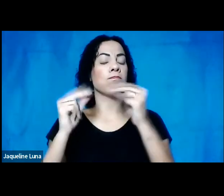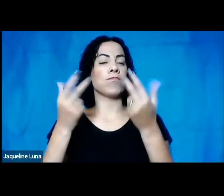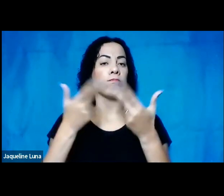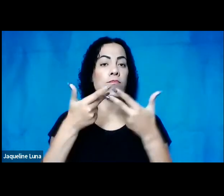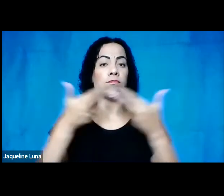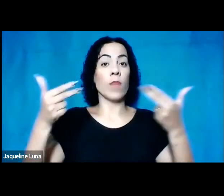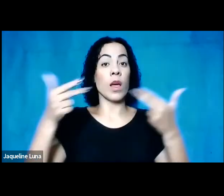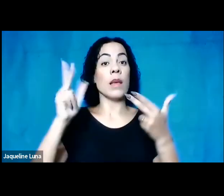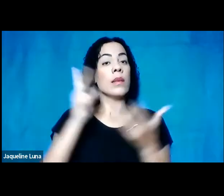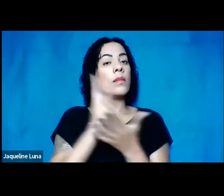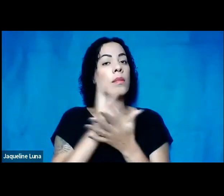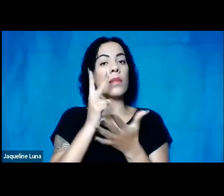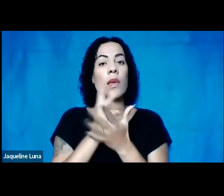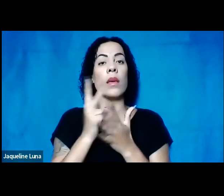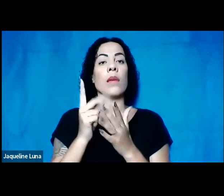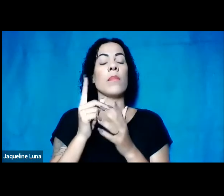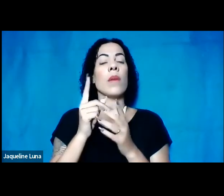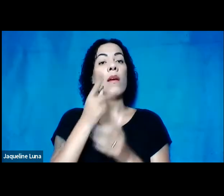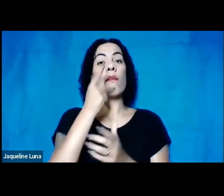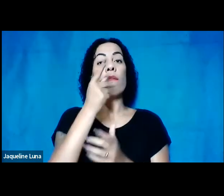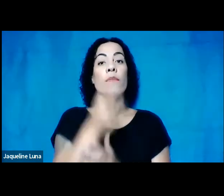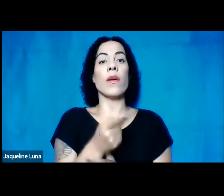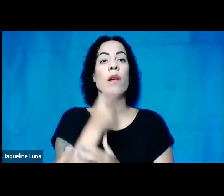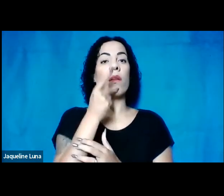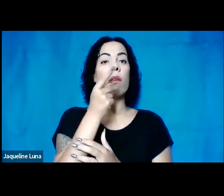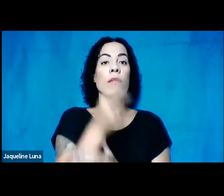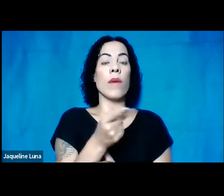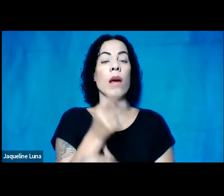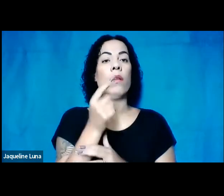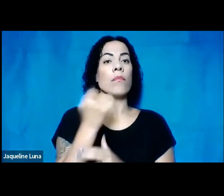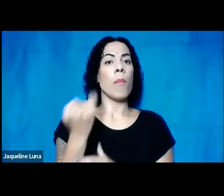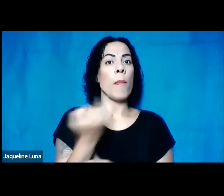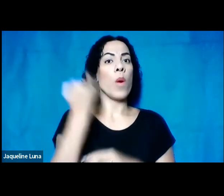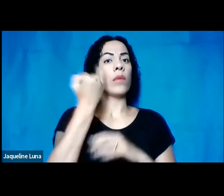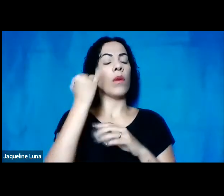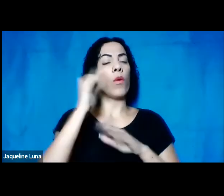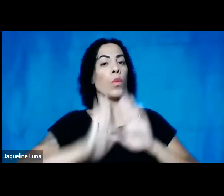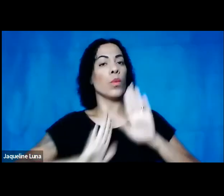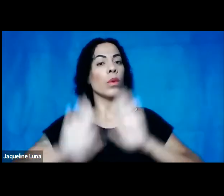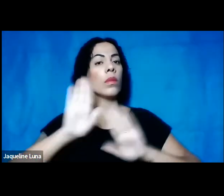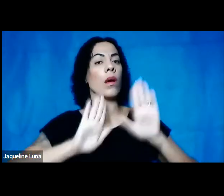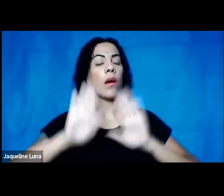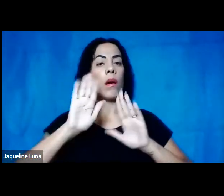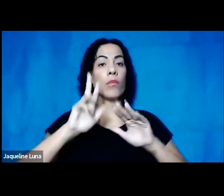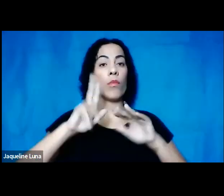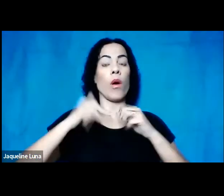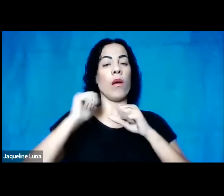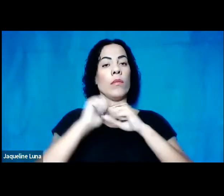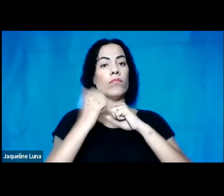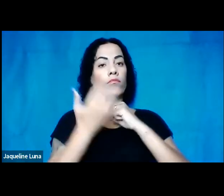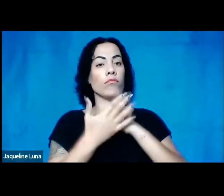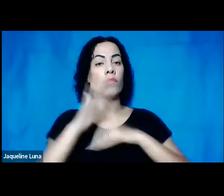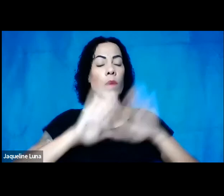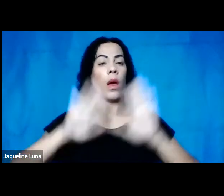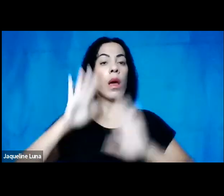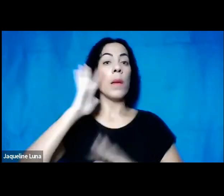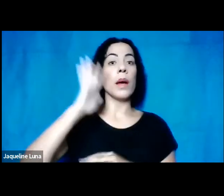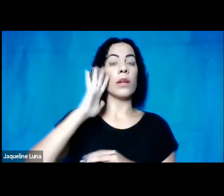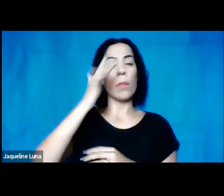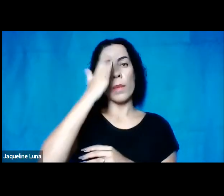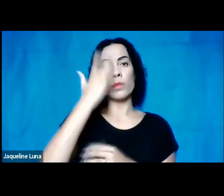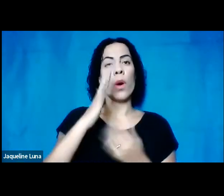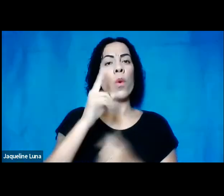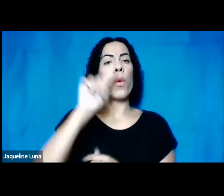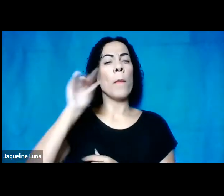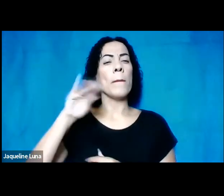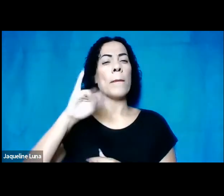locutores, estavam sempre se referindo aos cuidados em relação à pandemia. Então, imagina você ter um público de 1 milhão de